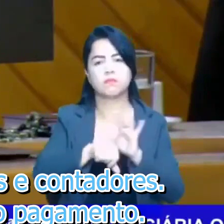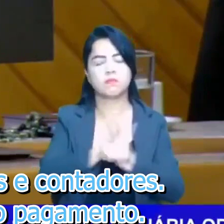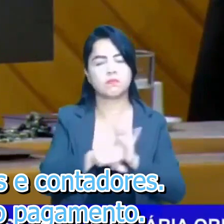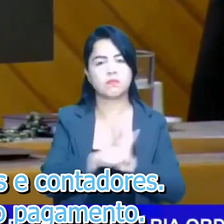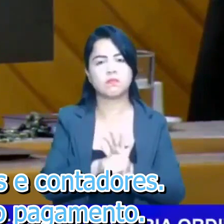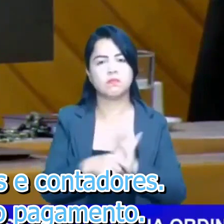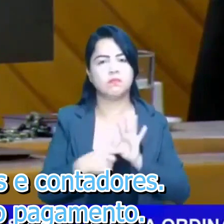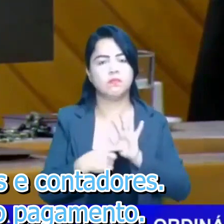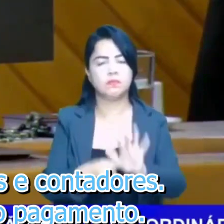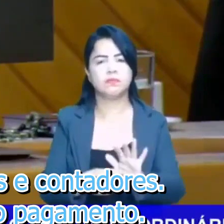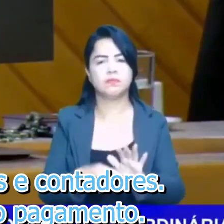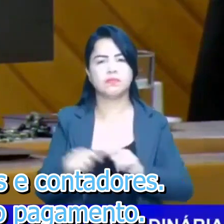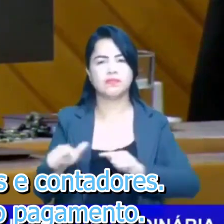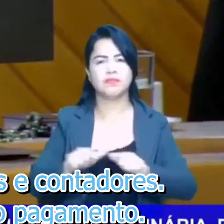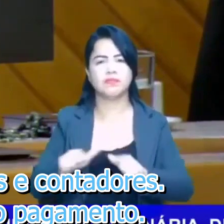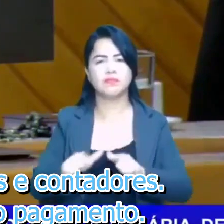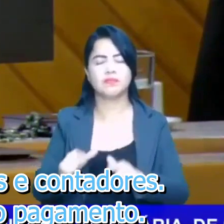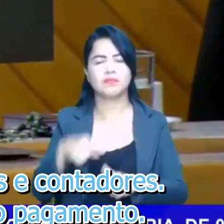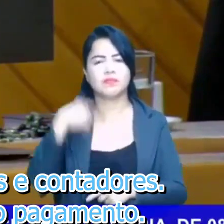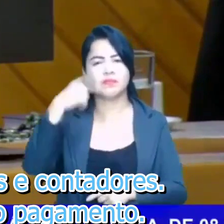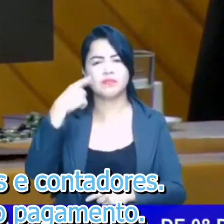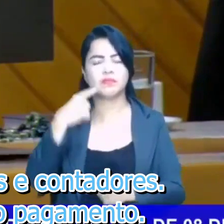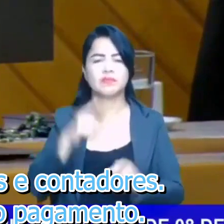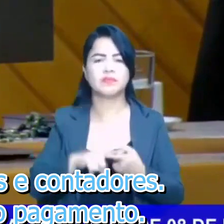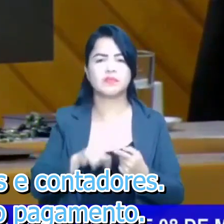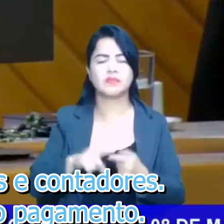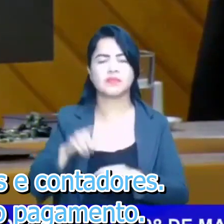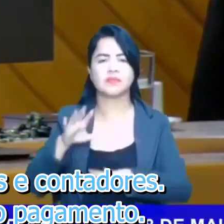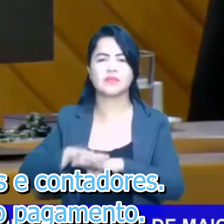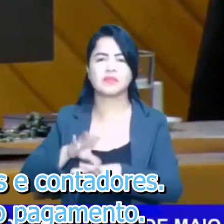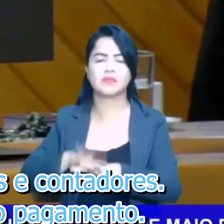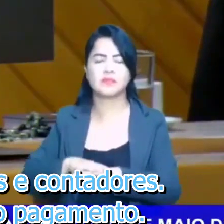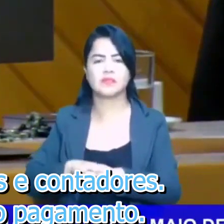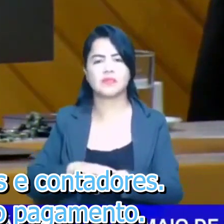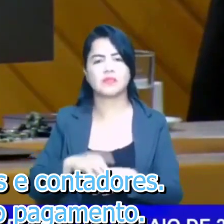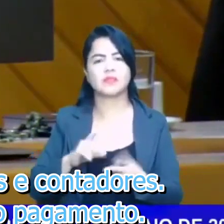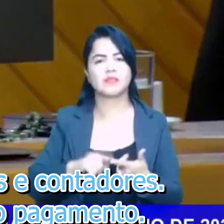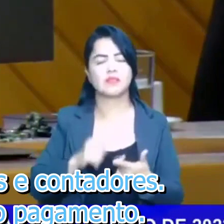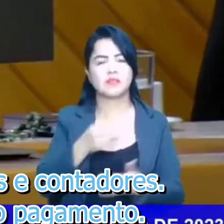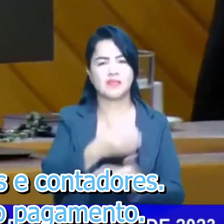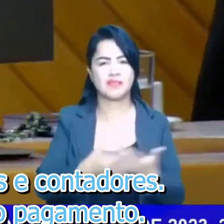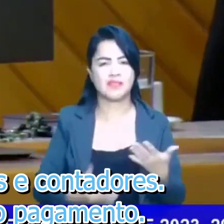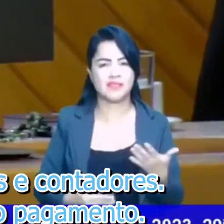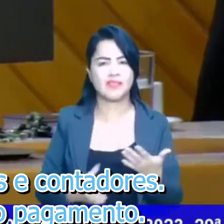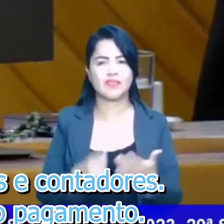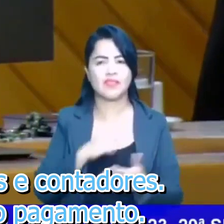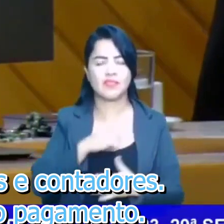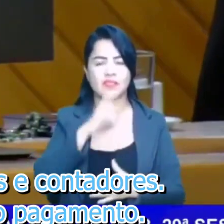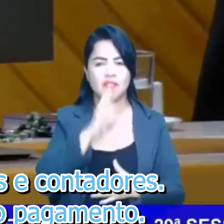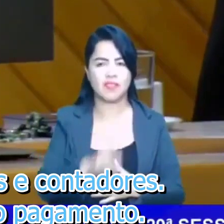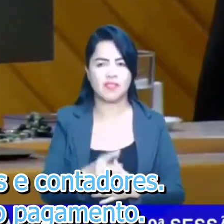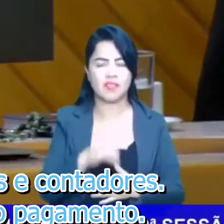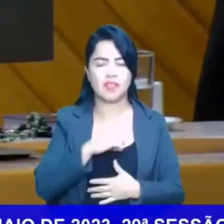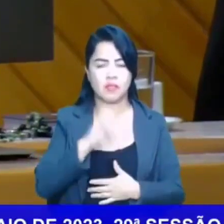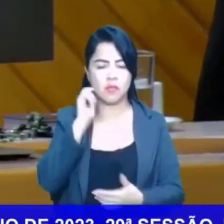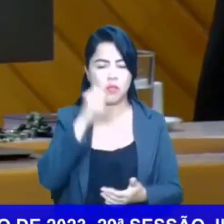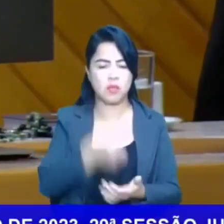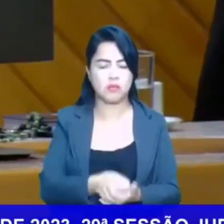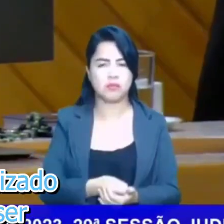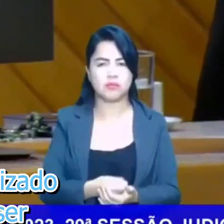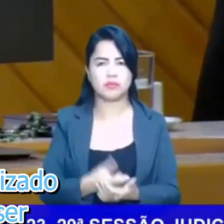indicação dos gastos com serviços prestados por advogados e contadores, assim como a imperiosa a correspondente comprovação do